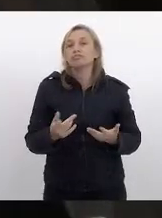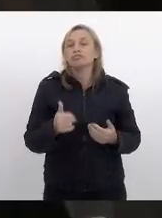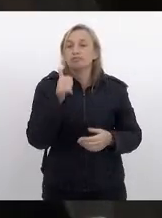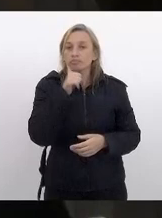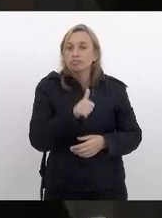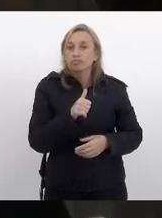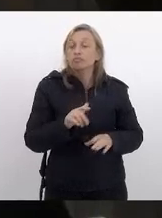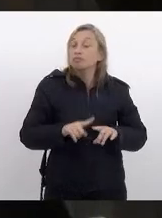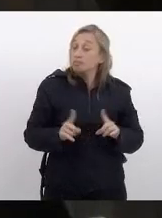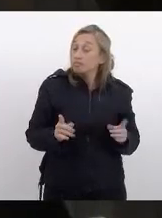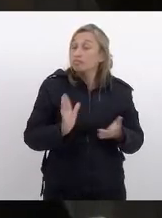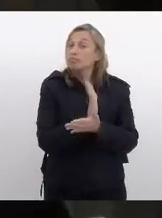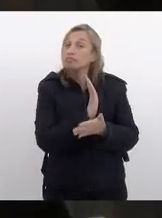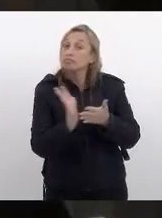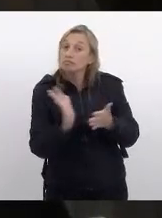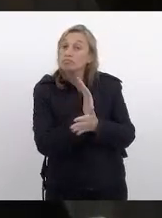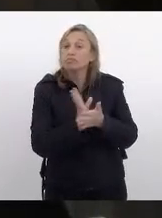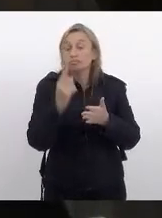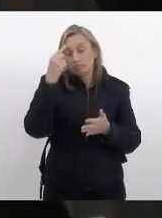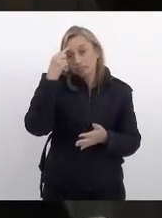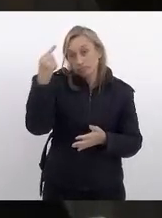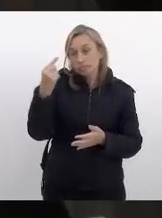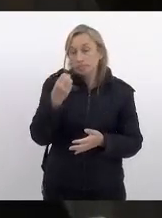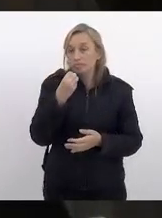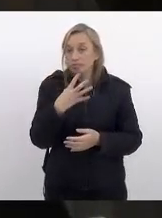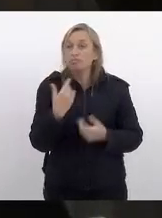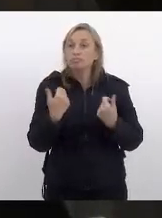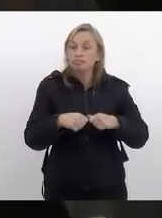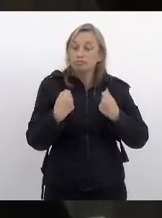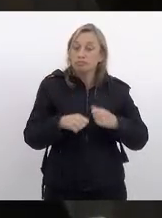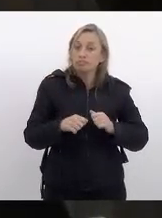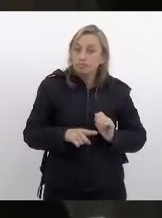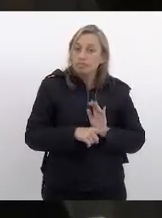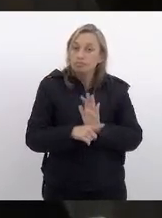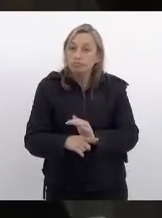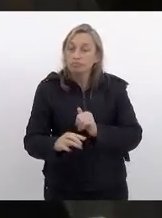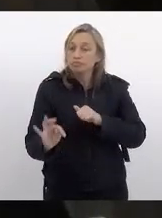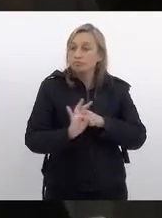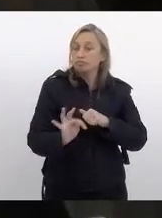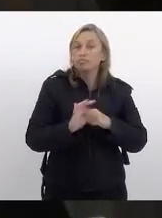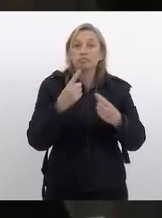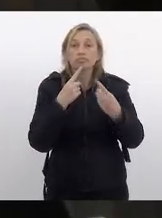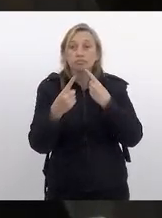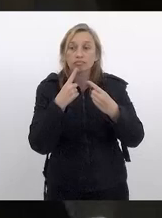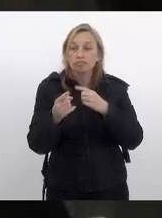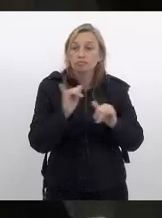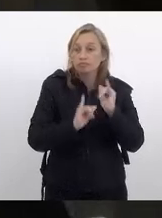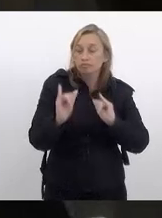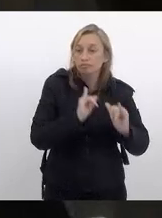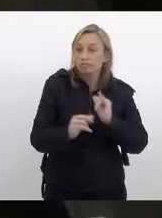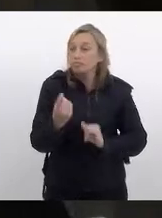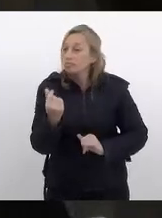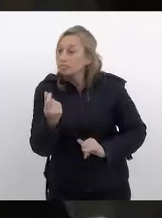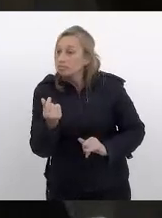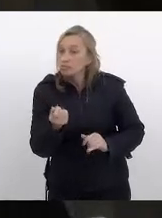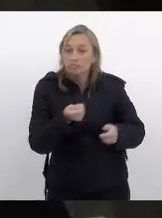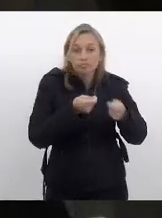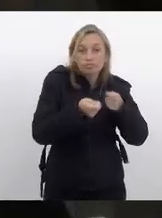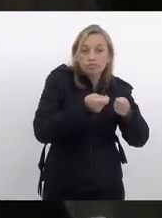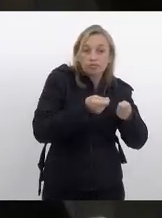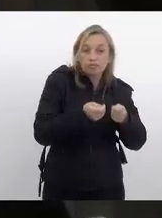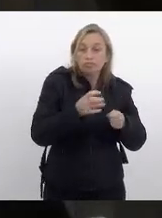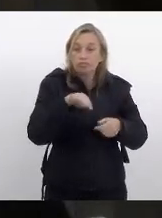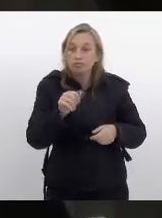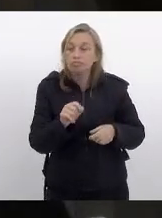é por mulheres mas muitas vezes essas boas ideias precisam de um assessoramento técnico para discutir a formação de preços controle de